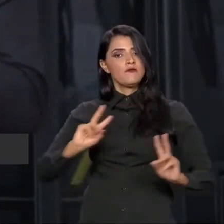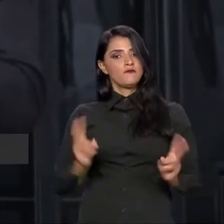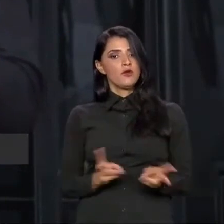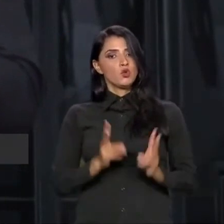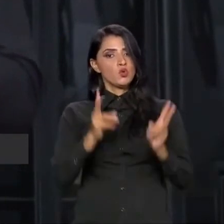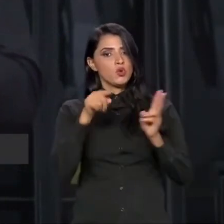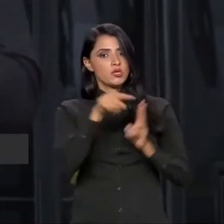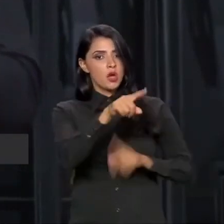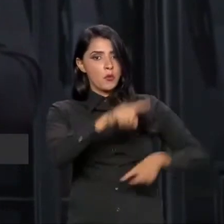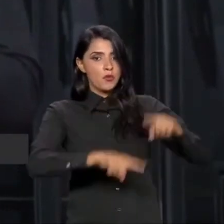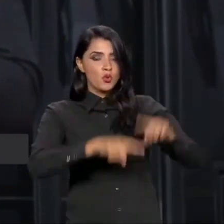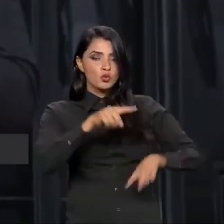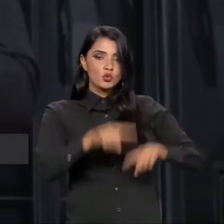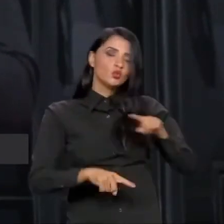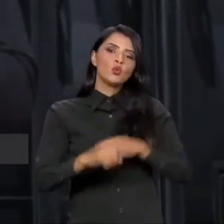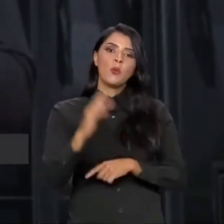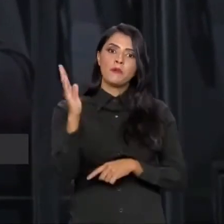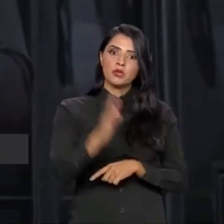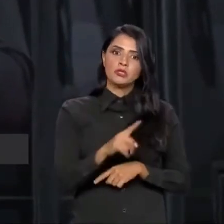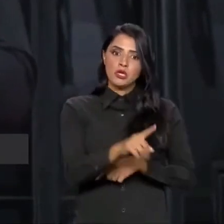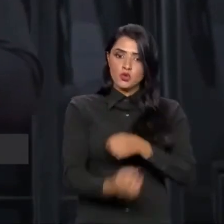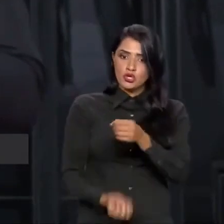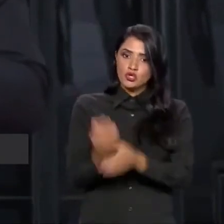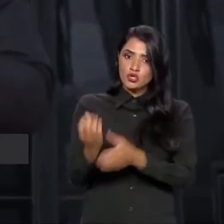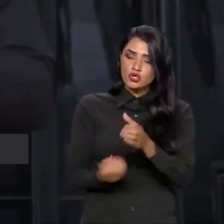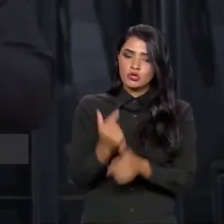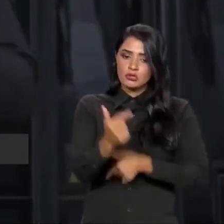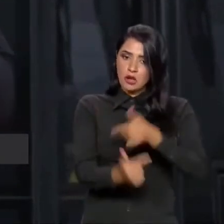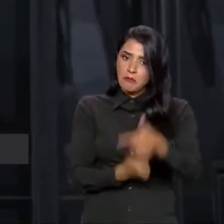produto brasileiro que gera emprego no Brasil,